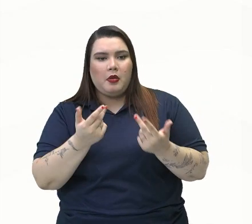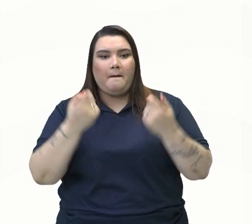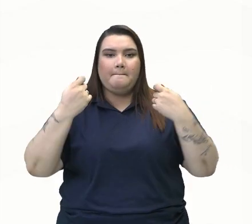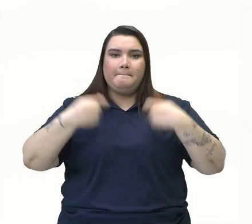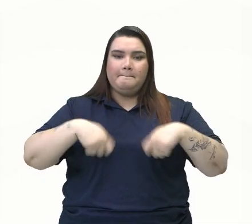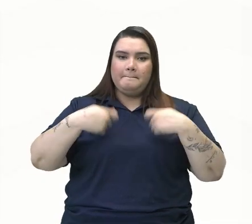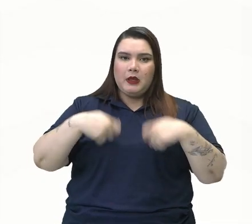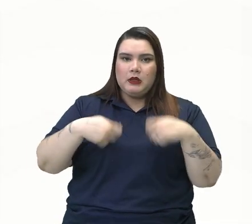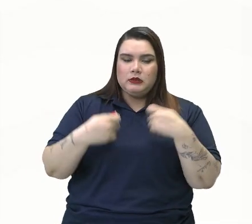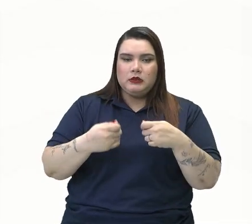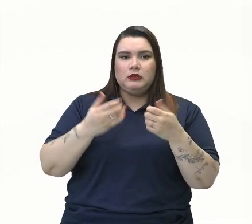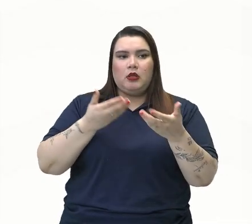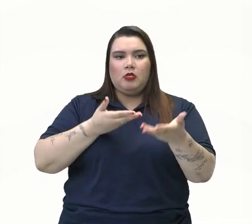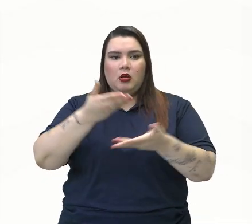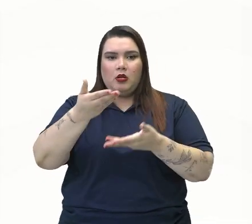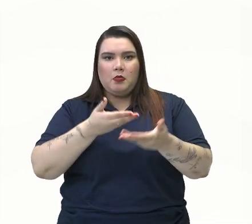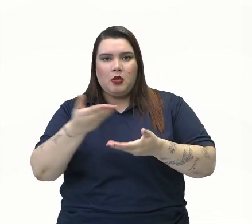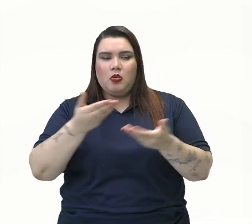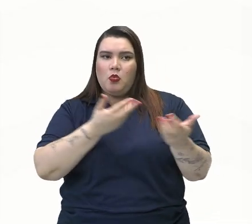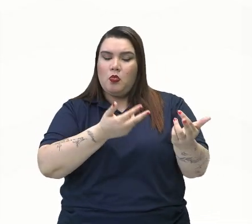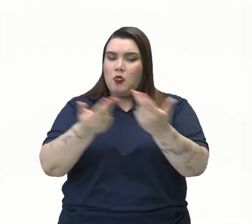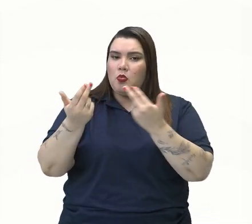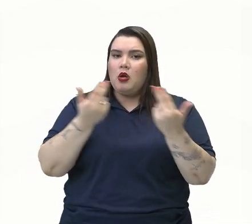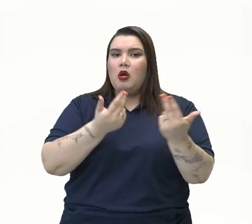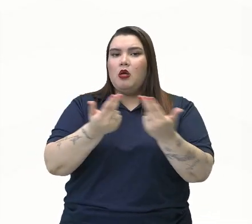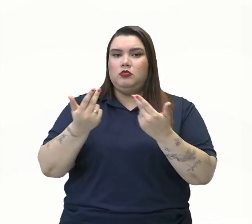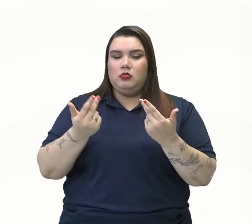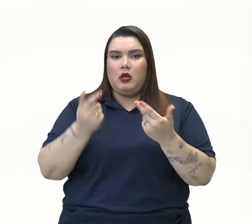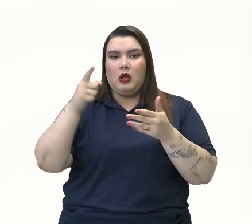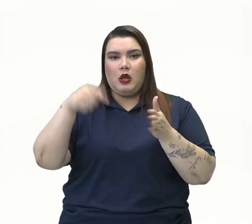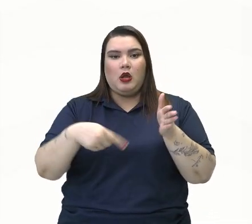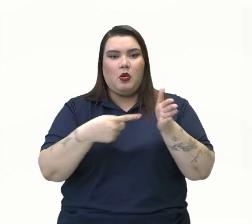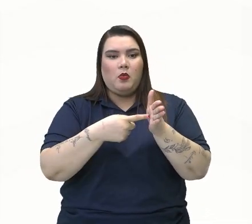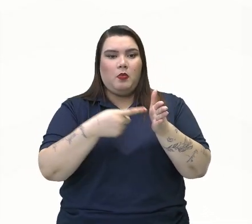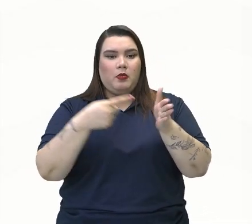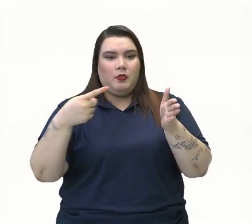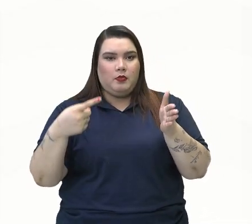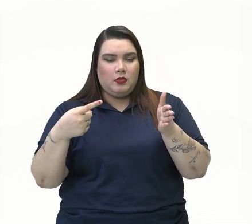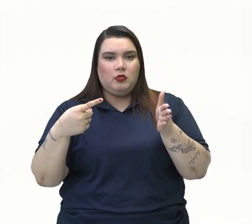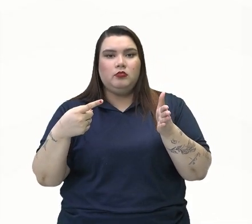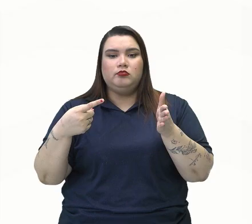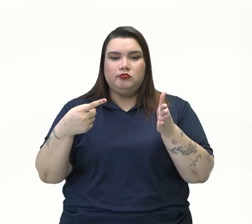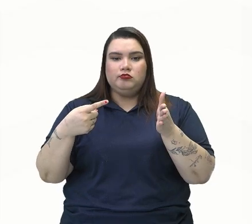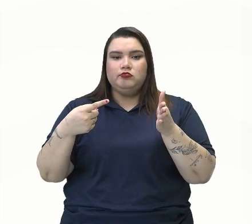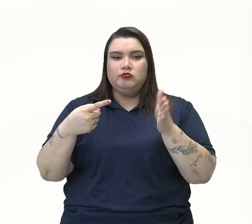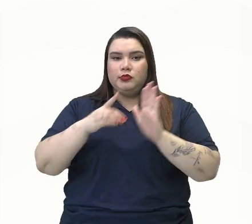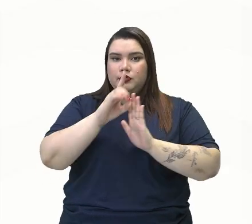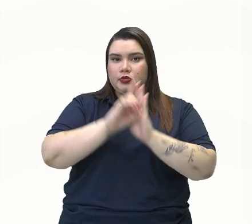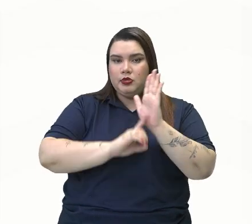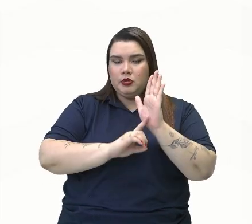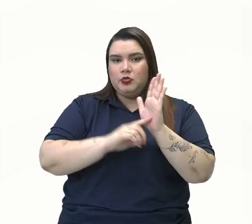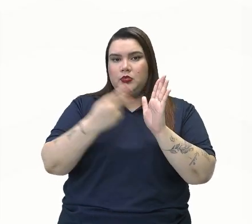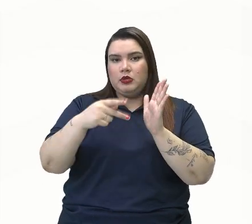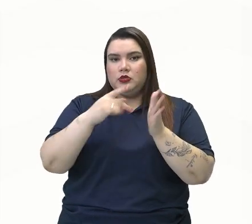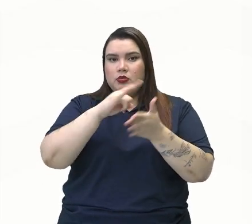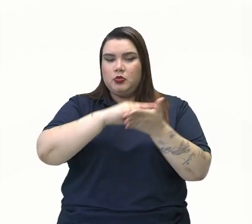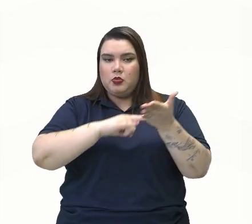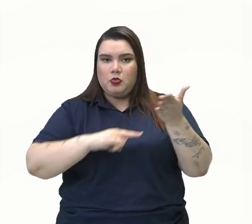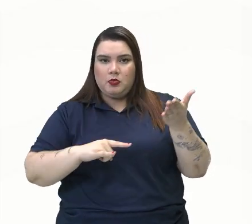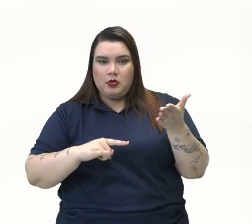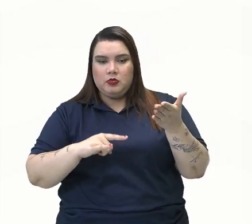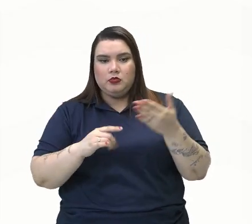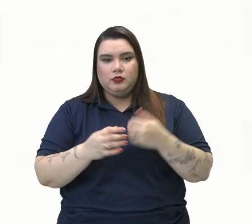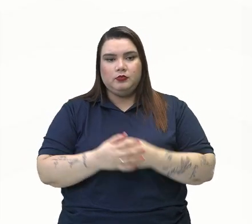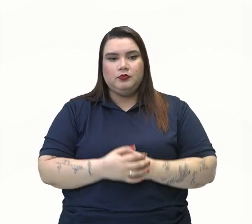ser tratado igualmente, tá bom? Esse é o primeiro ponto aí, então, da Declaração Universal dos